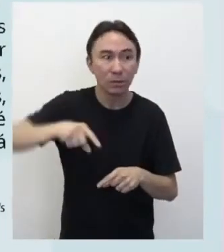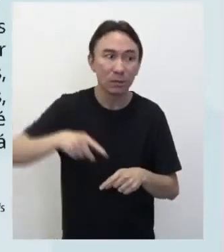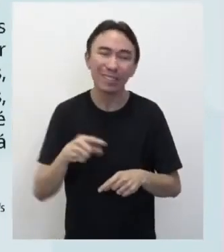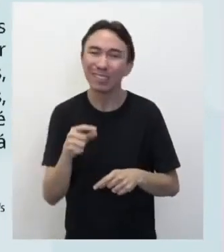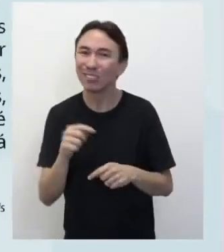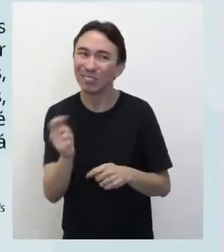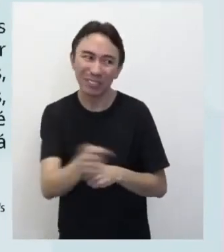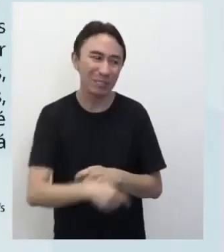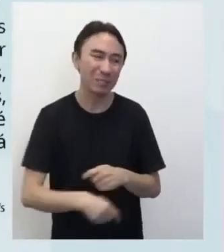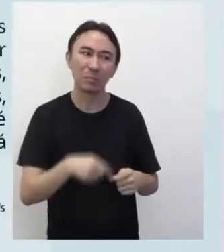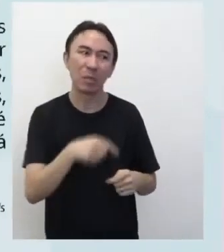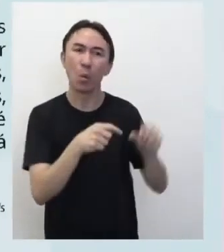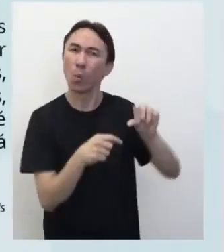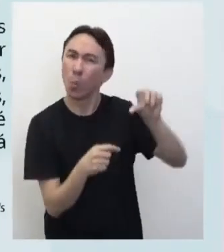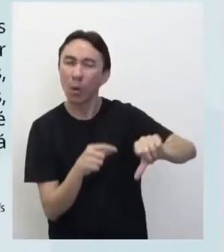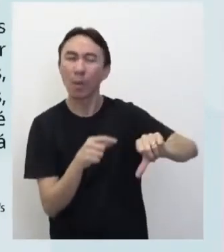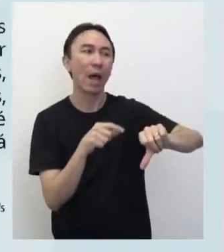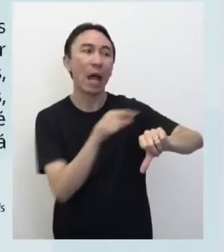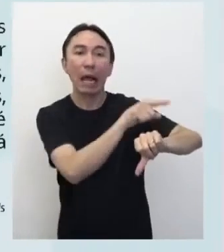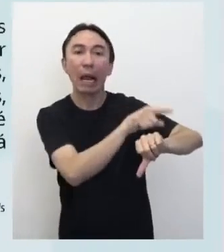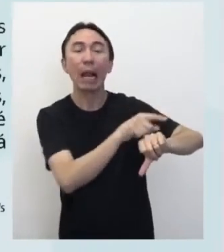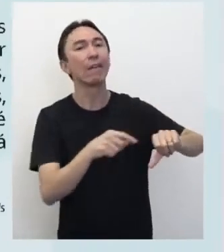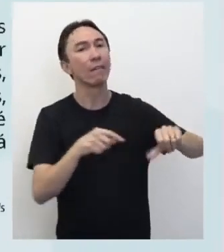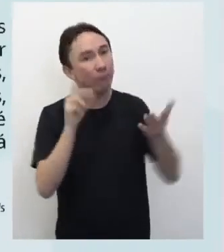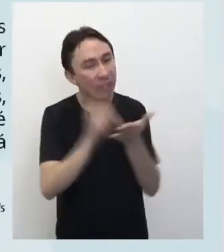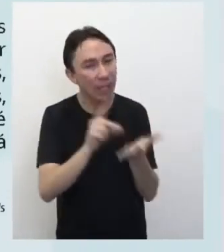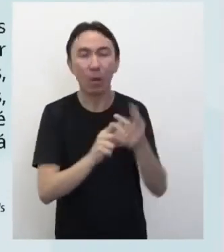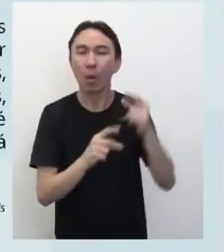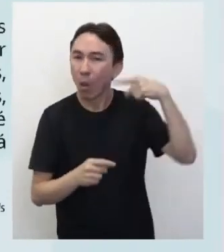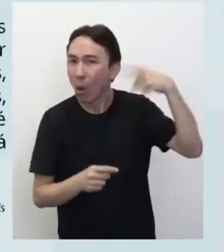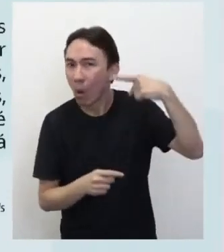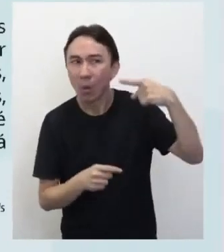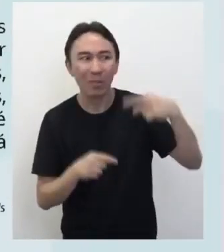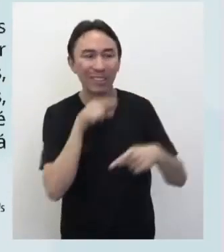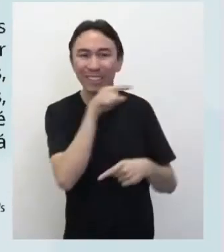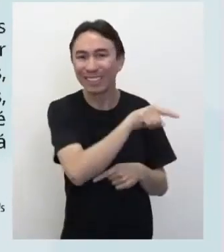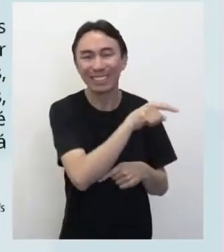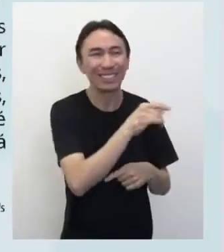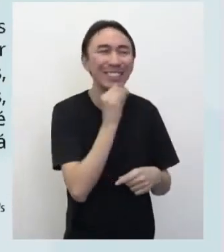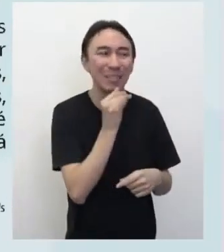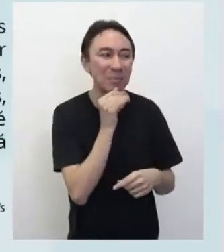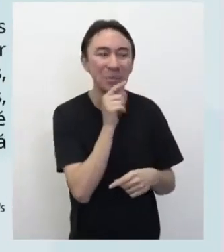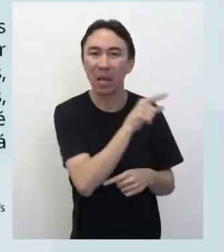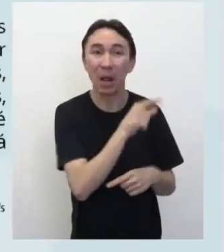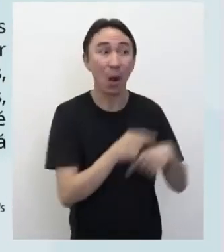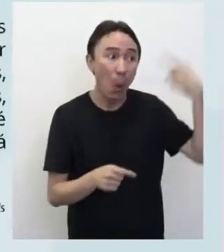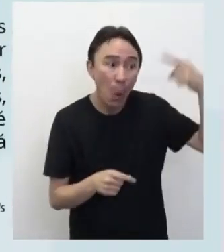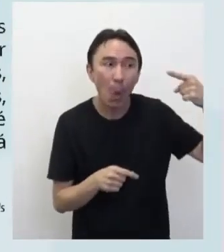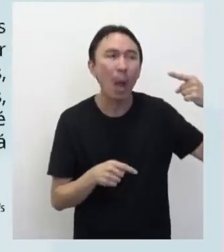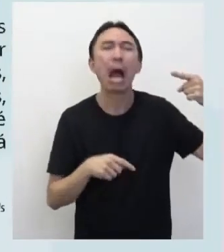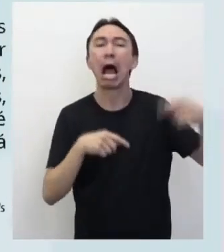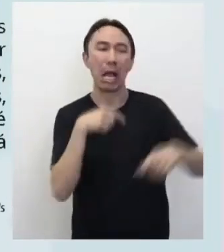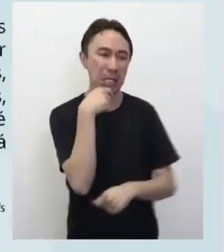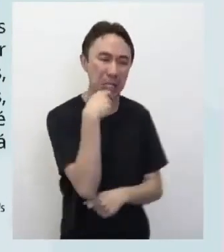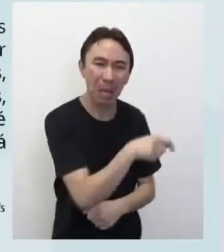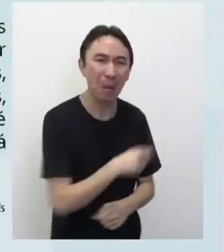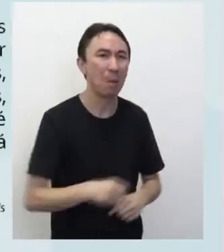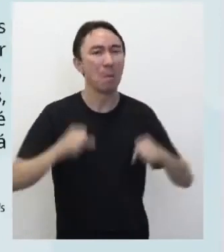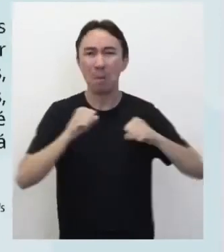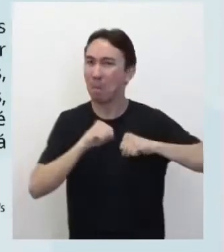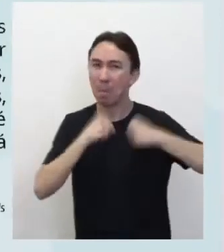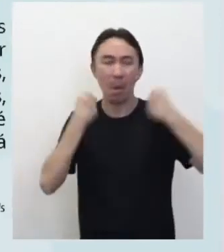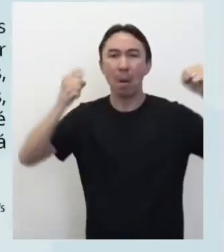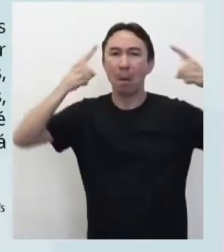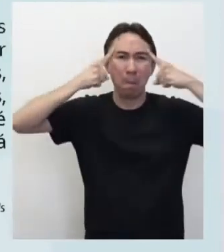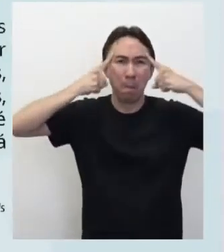que consideramos loucos, associando-os quase que automaticamente a seres agressivos, descontrolados, animalizados